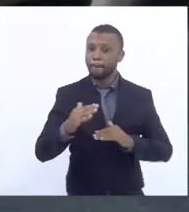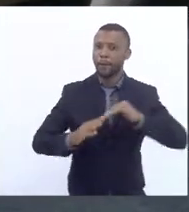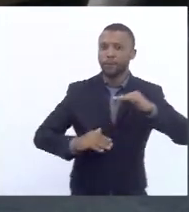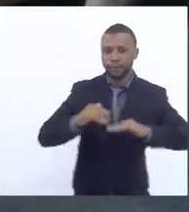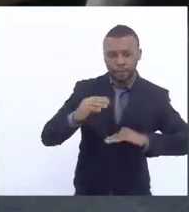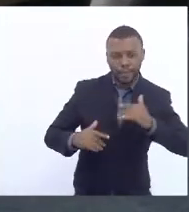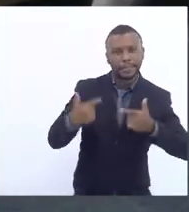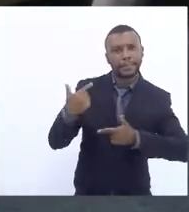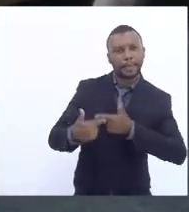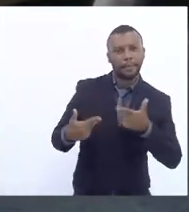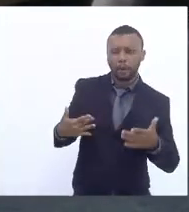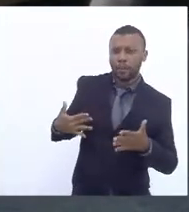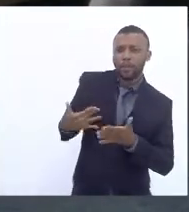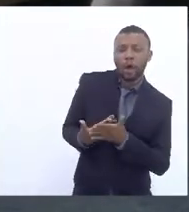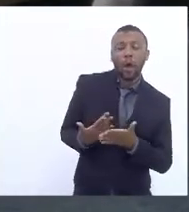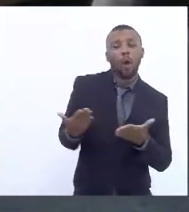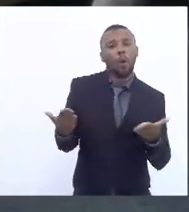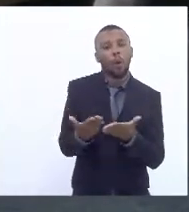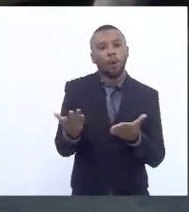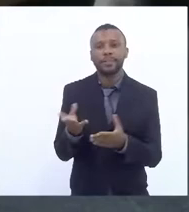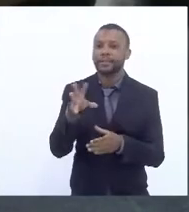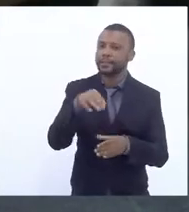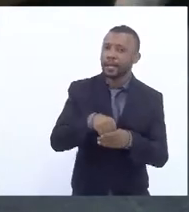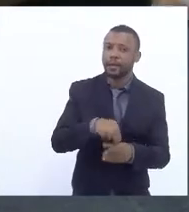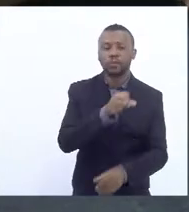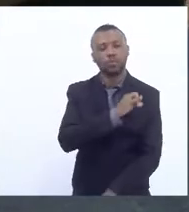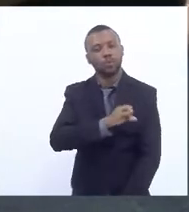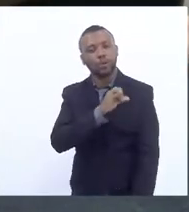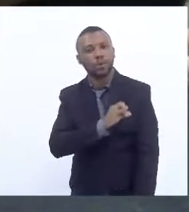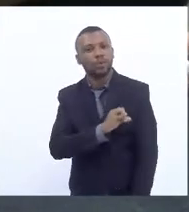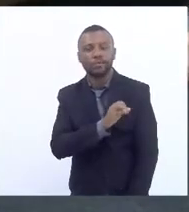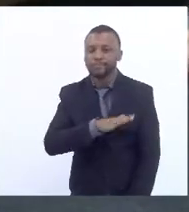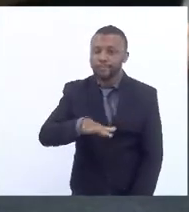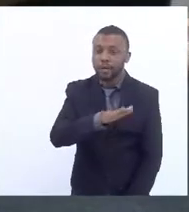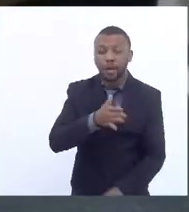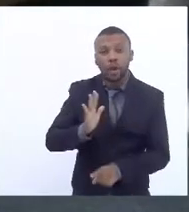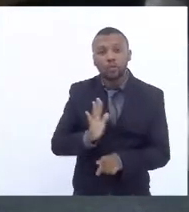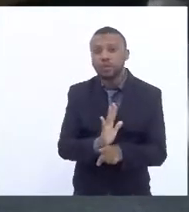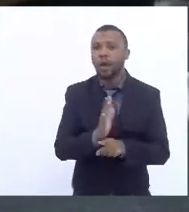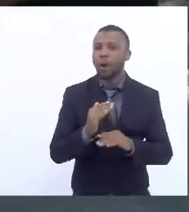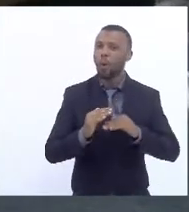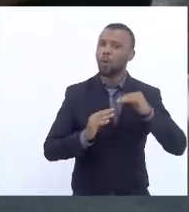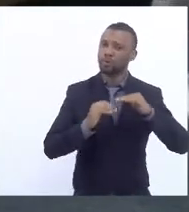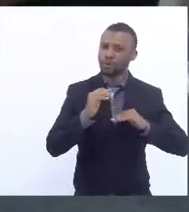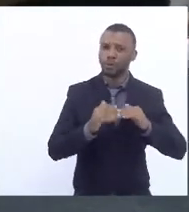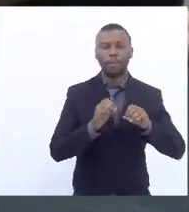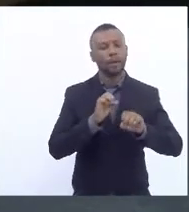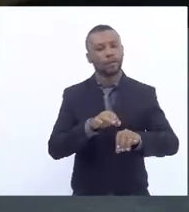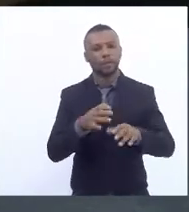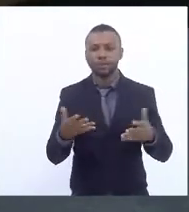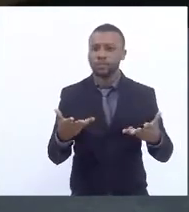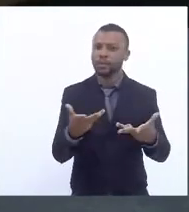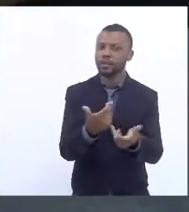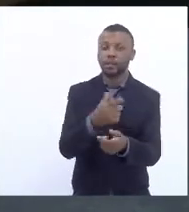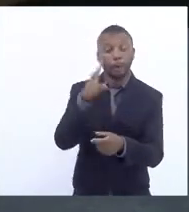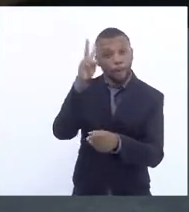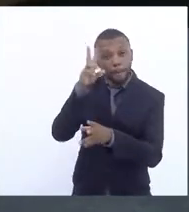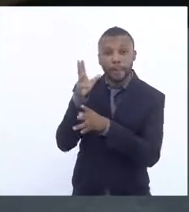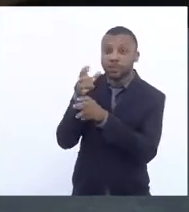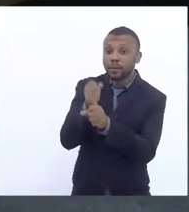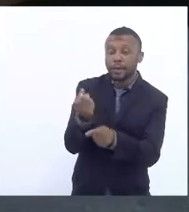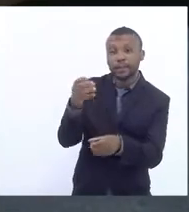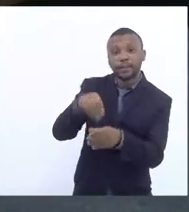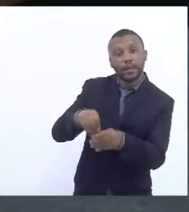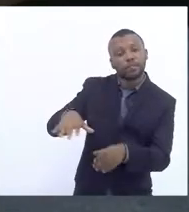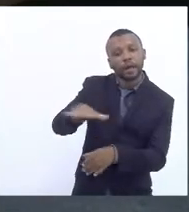que trabalham no estado do Rio de Janeiro, que ajudam a construir uma educação de qualidade, que têm uma história na educação do